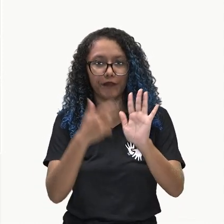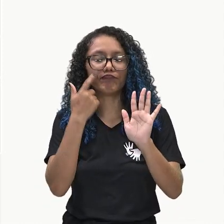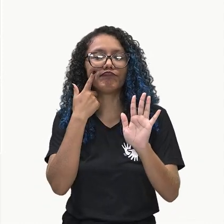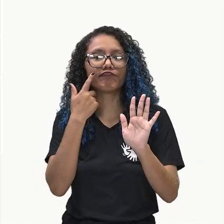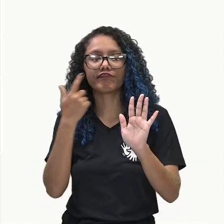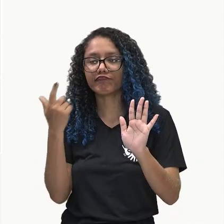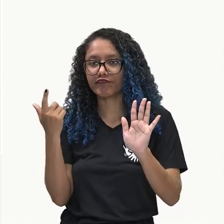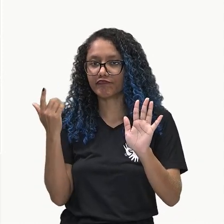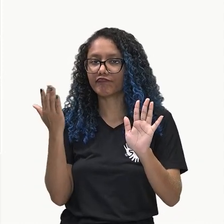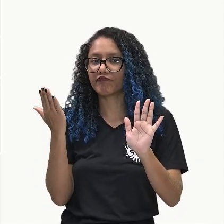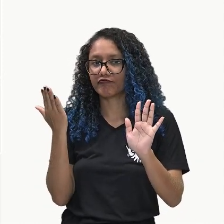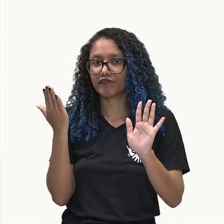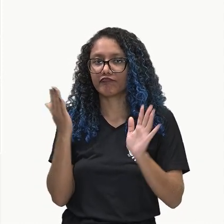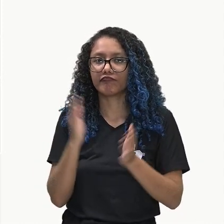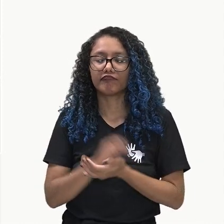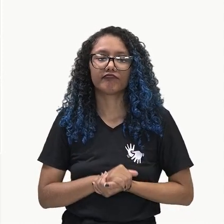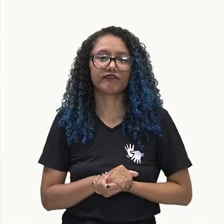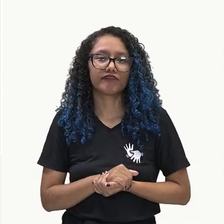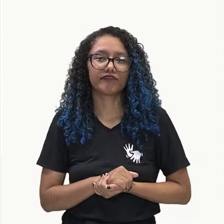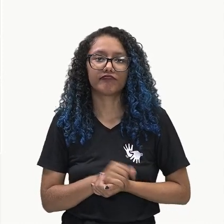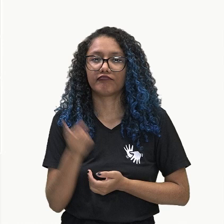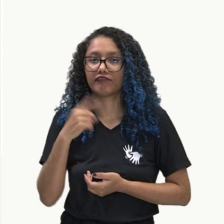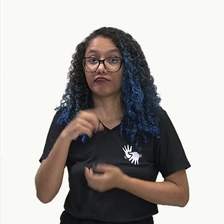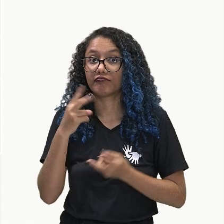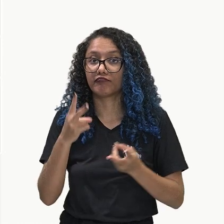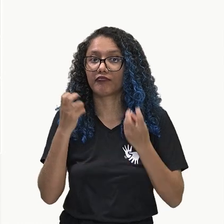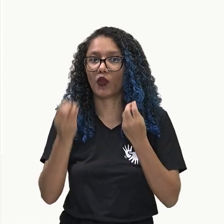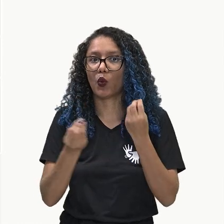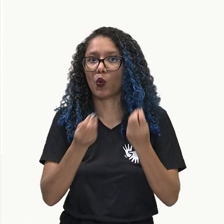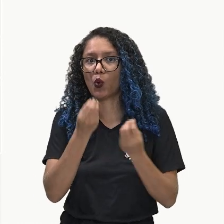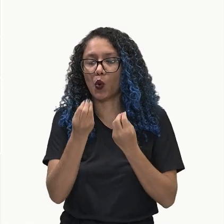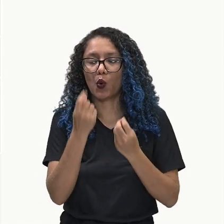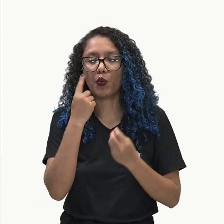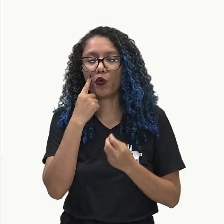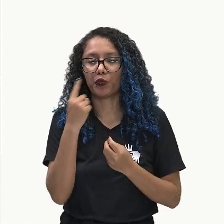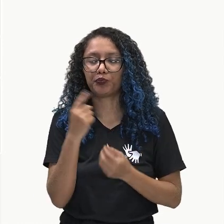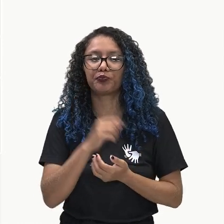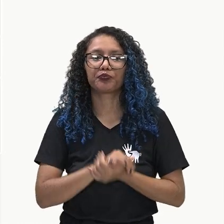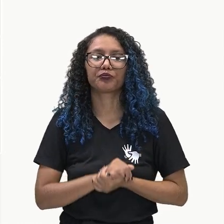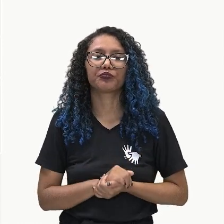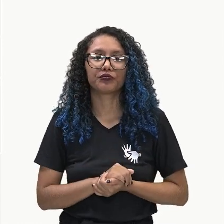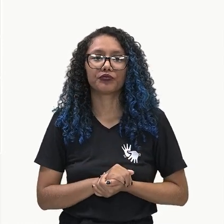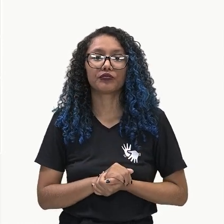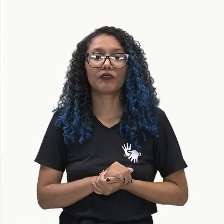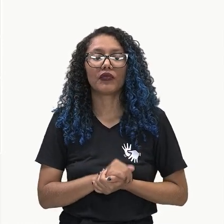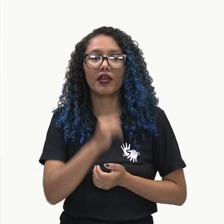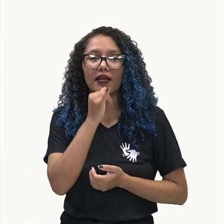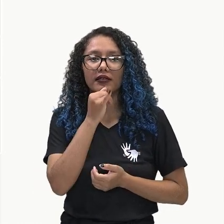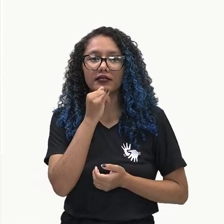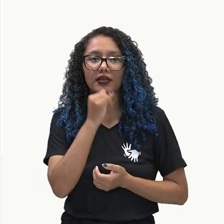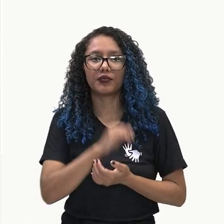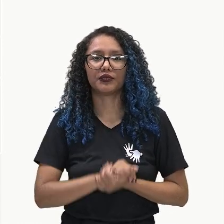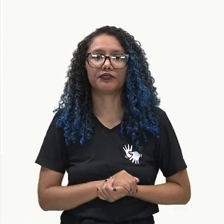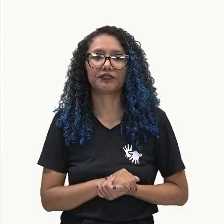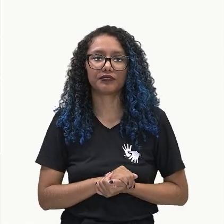comentar estão aqui para vocês observarem com cuidado. Vamos ver alguns exemplos.